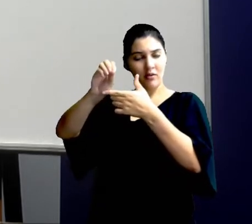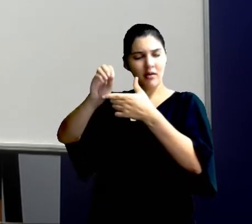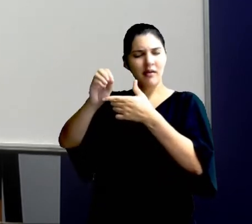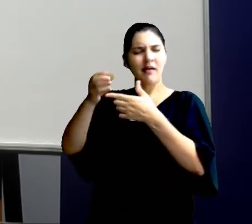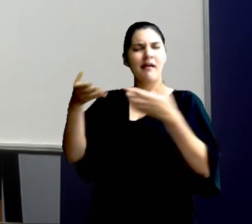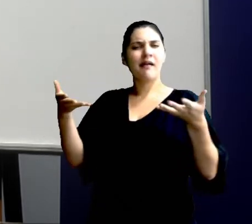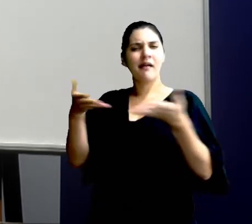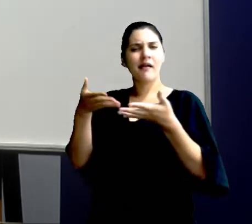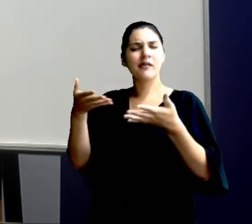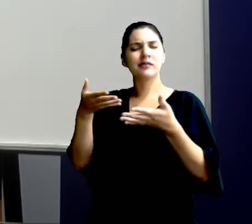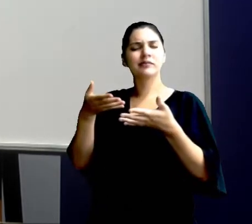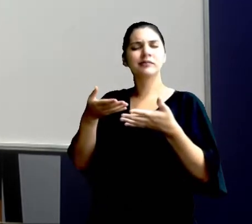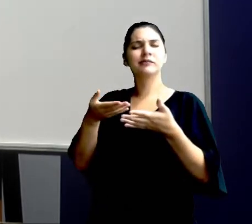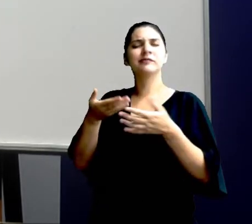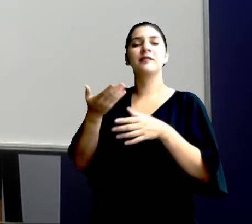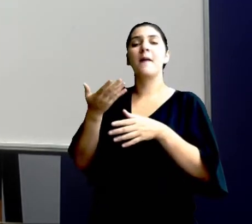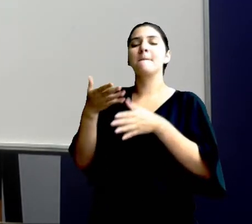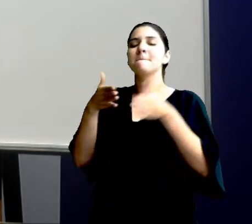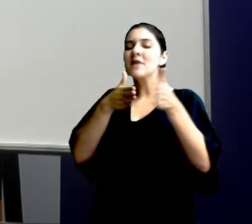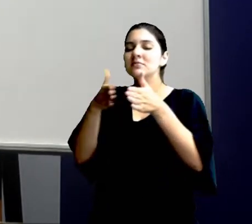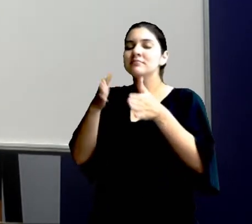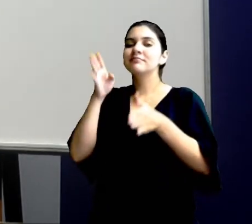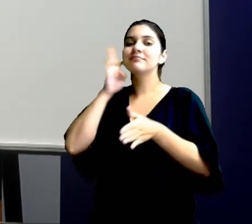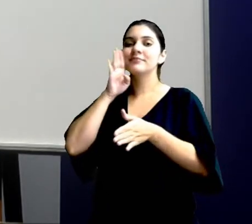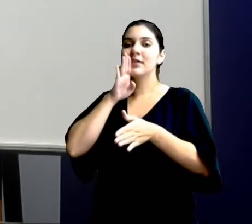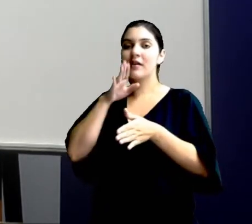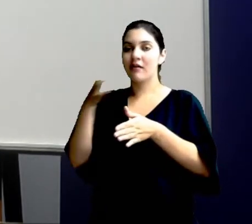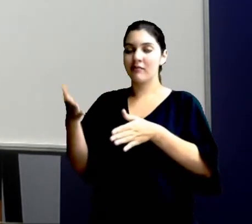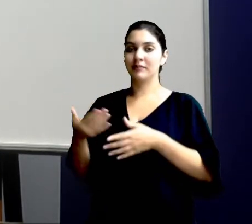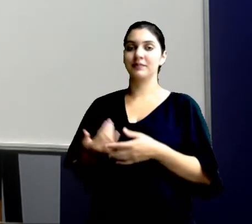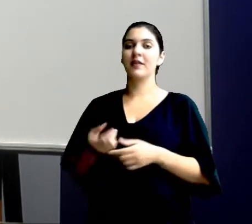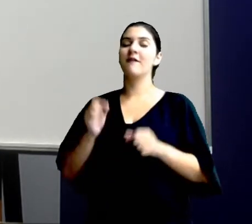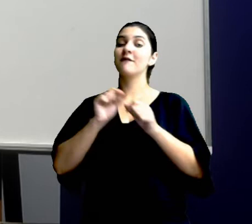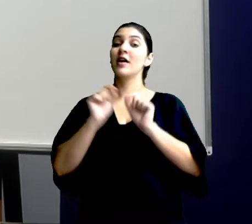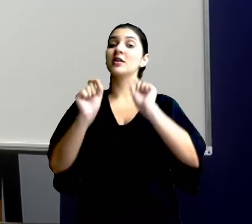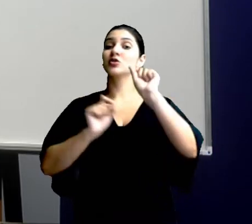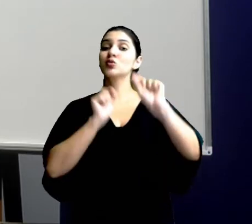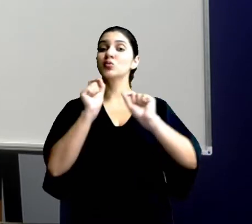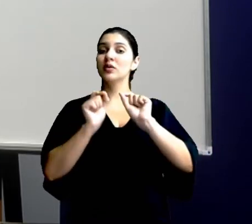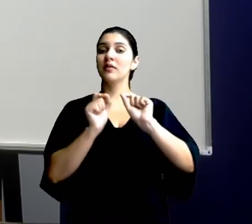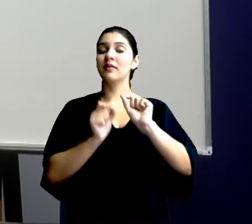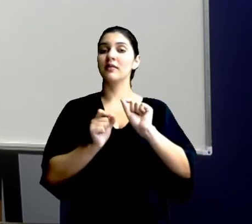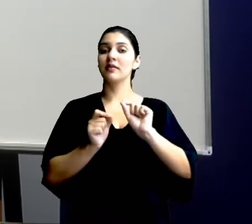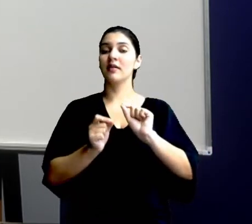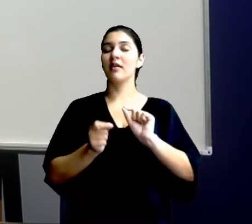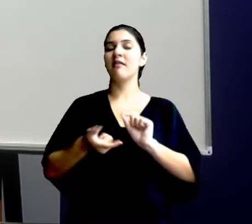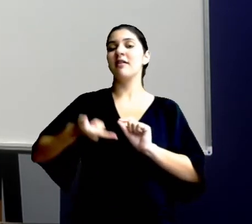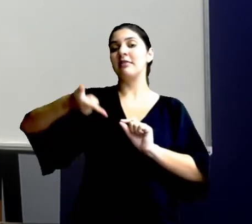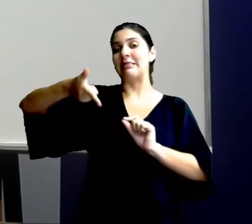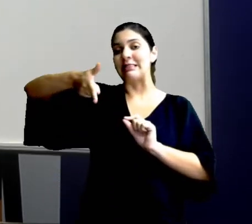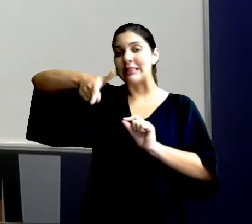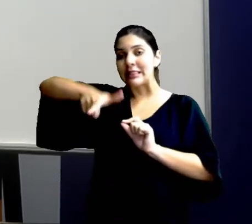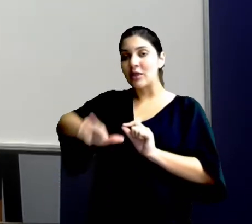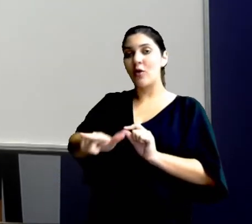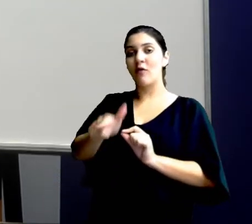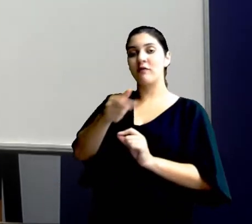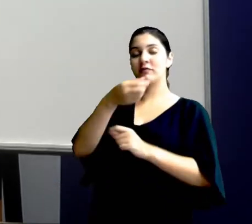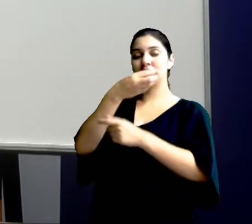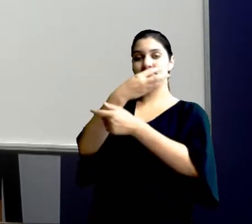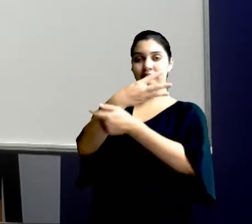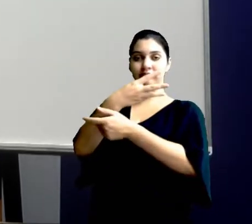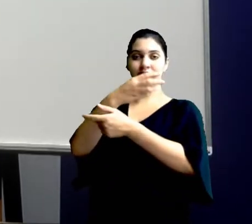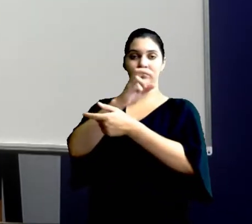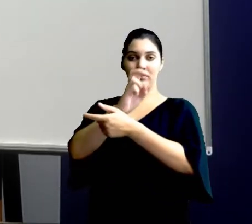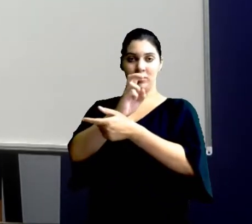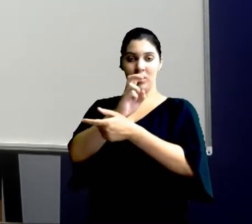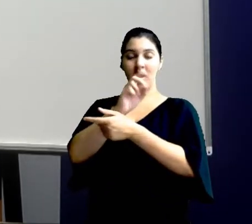Vamos pegar um atalho bem legal? A gente faz o quê? A gente repete 35, que é o